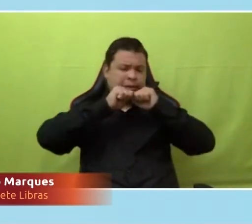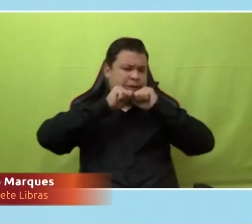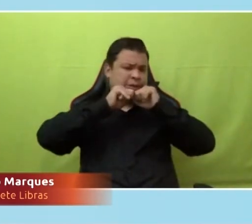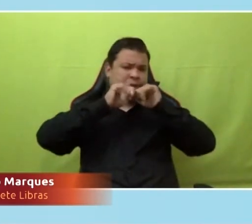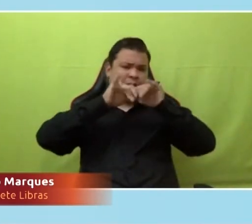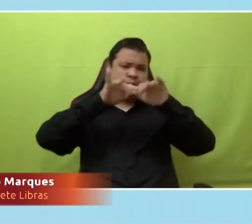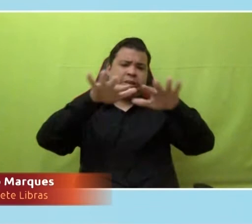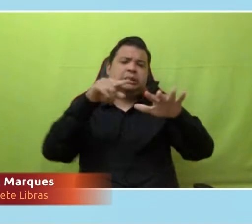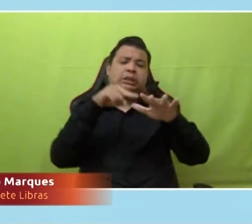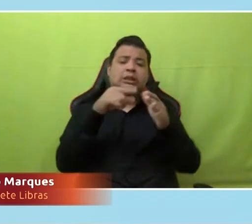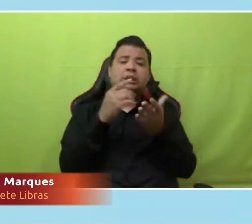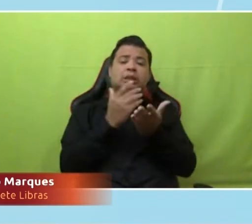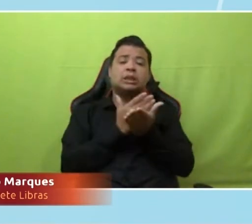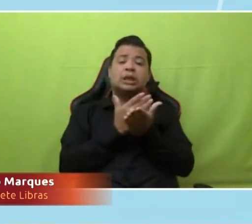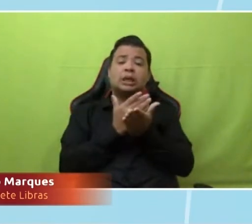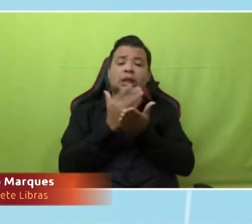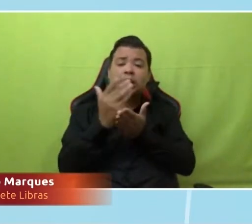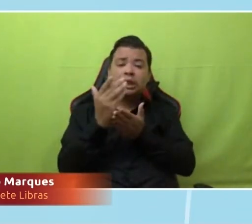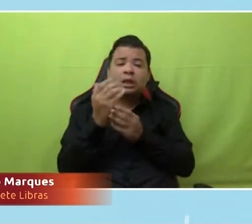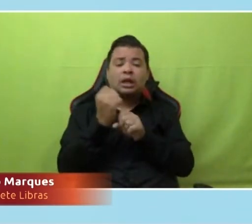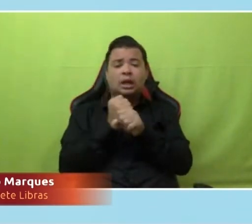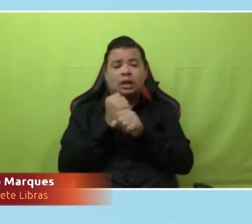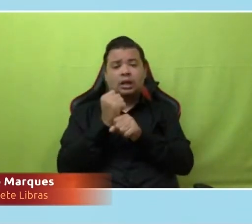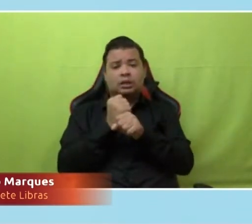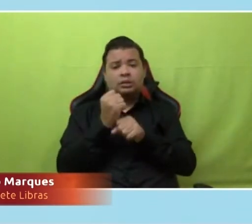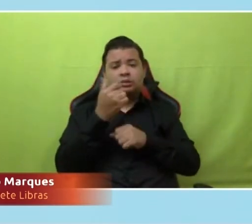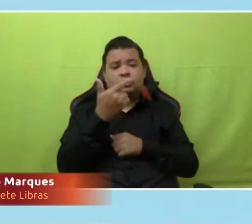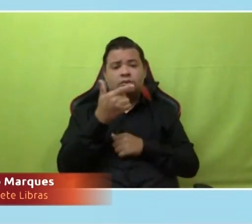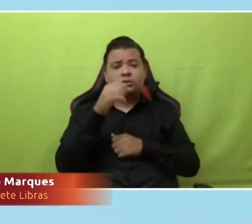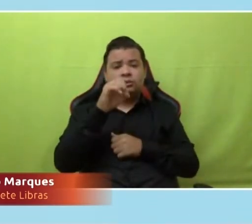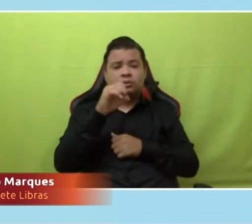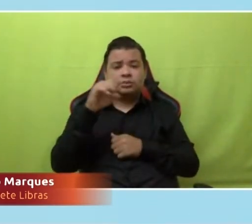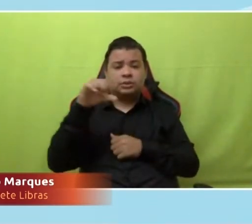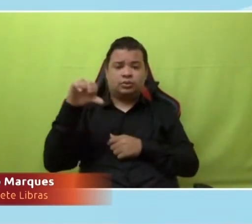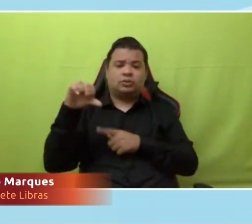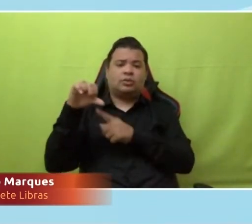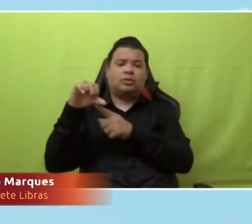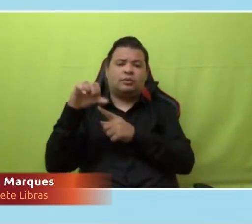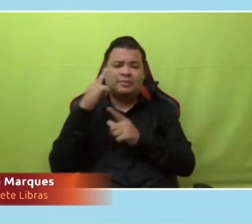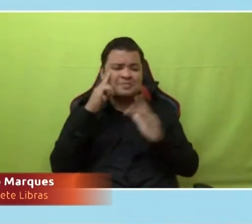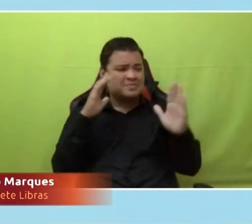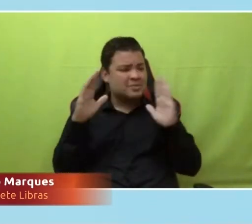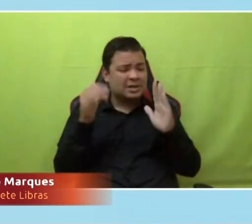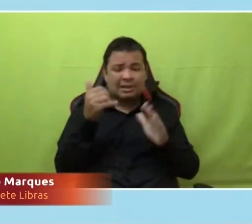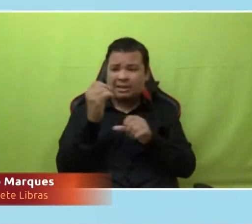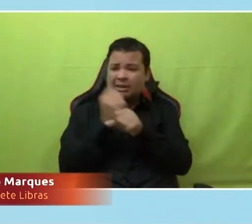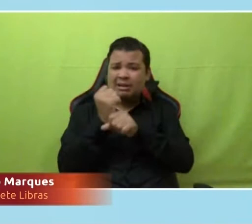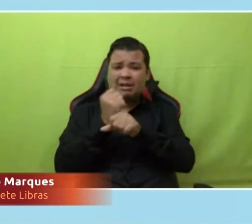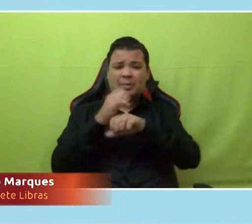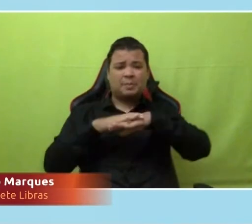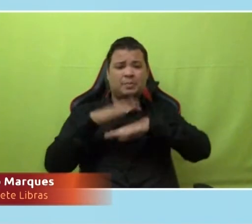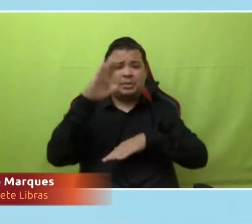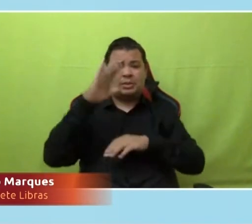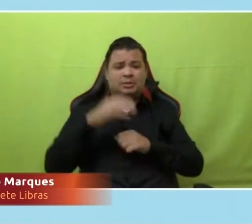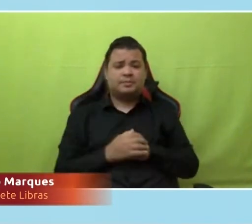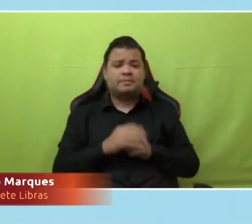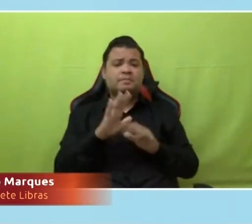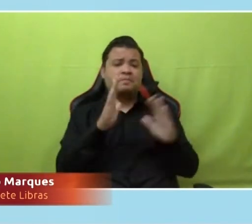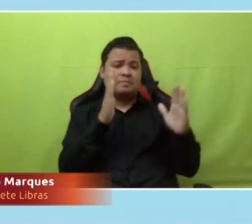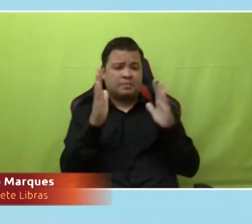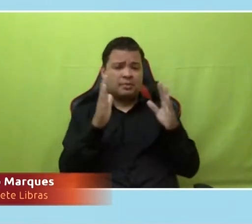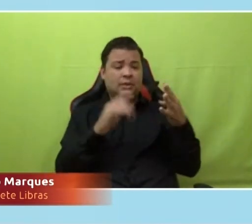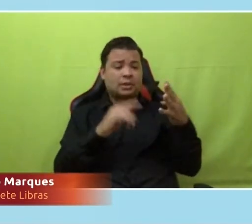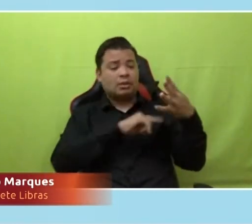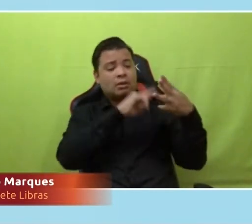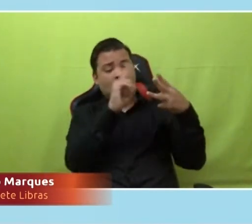segundo semestre de 2009. Mais de 10 anos circulando. Mas nesse período todo, o dengue 3, por exemplo, não